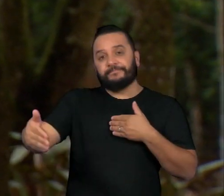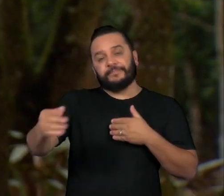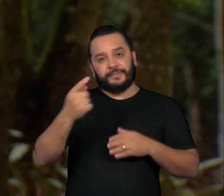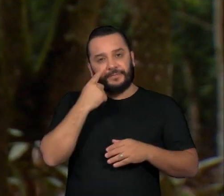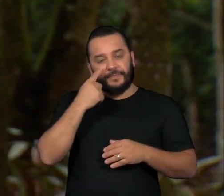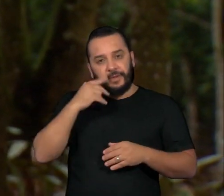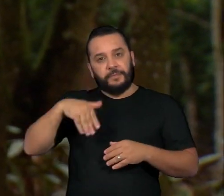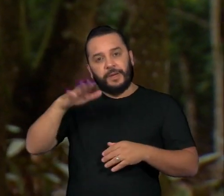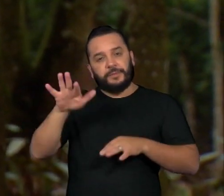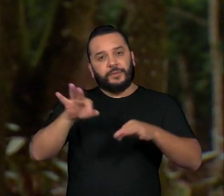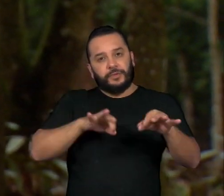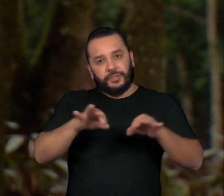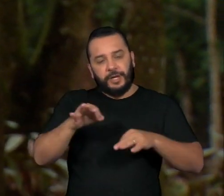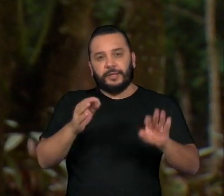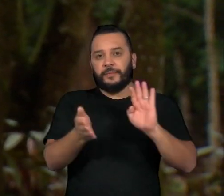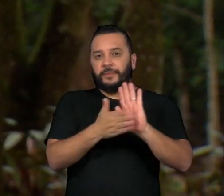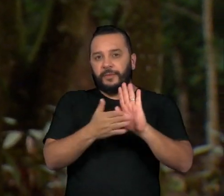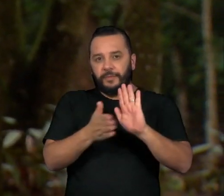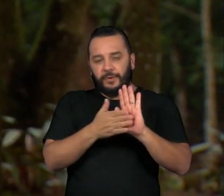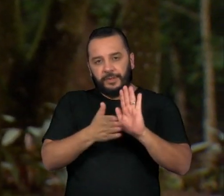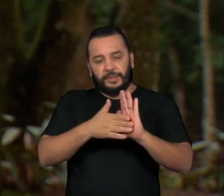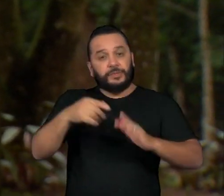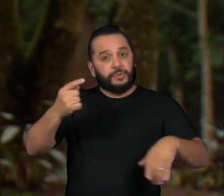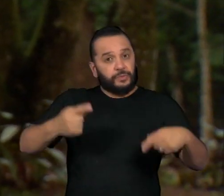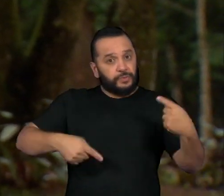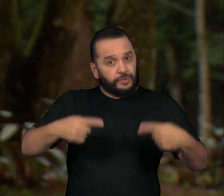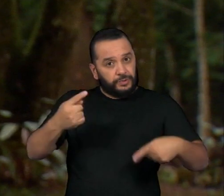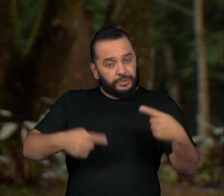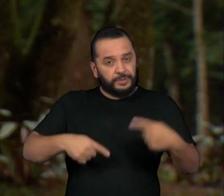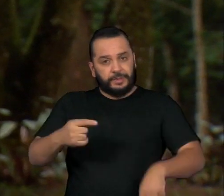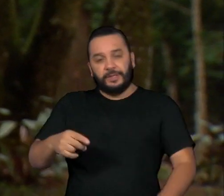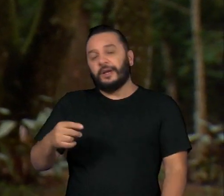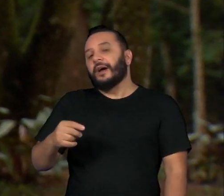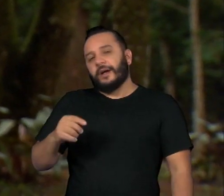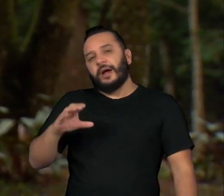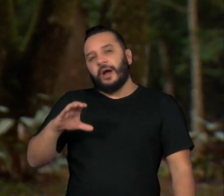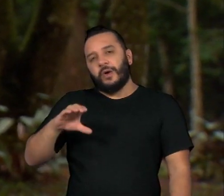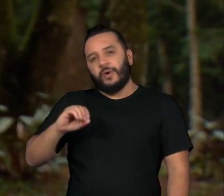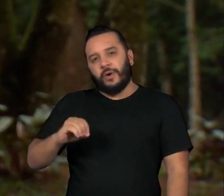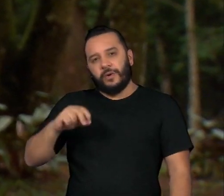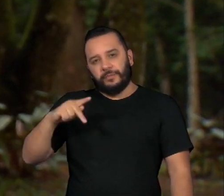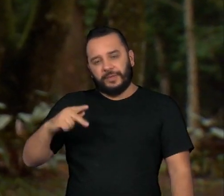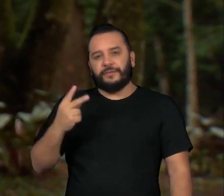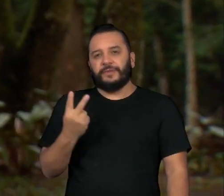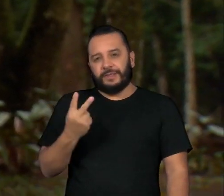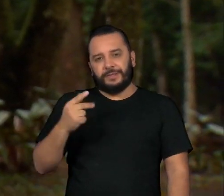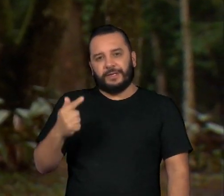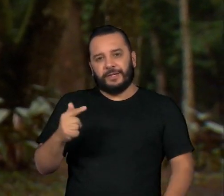mais projetos e propostas discutidas na 27ª